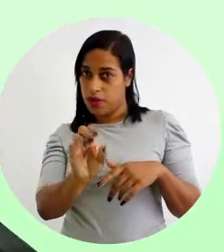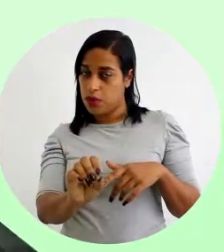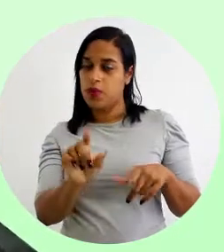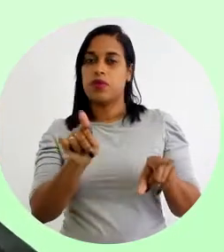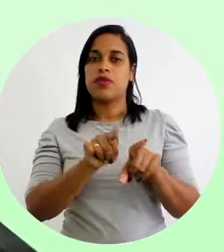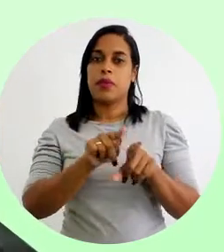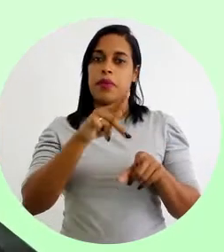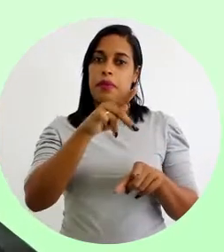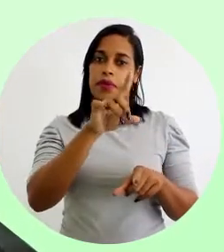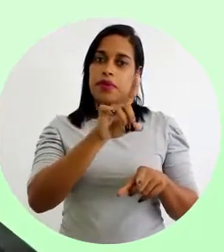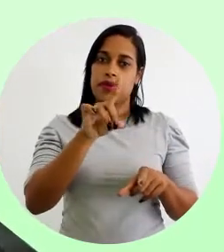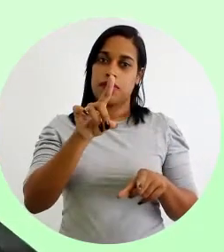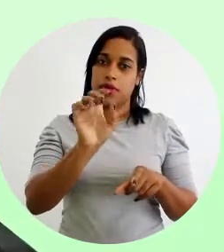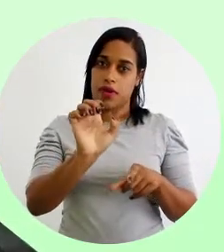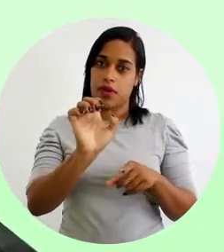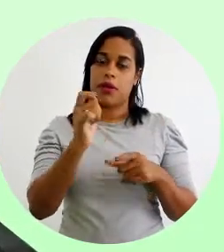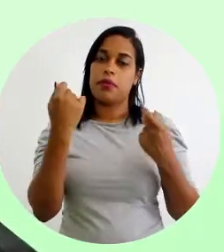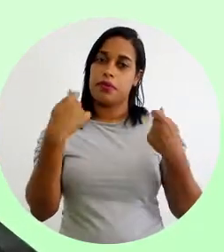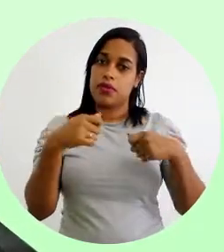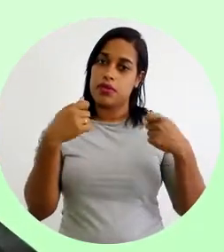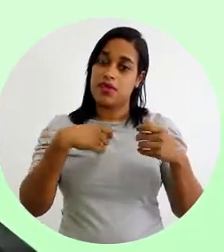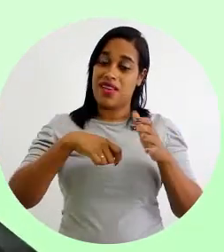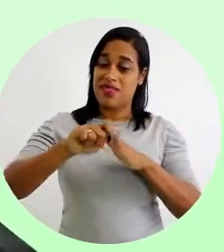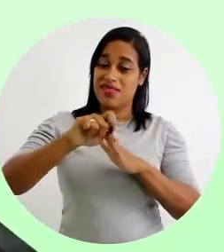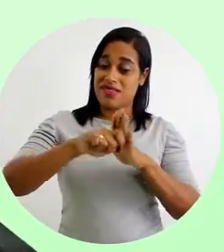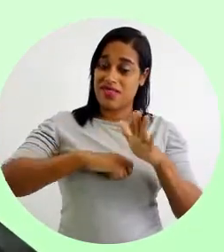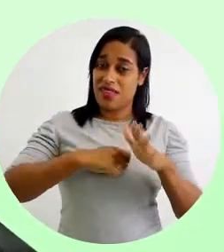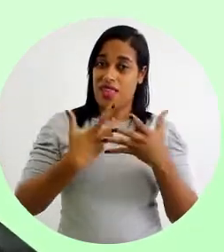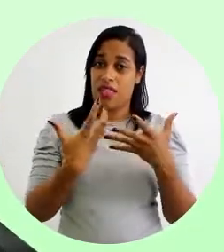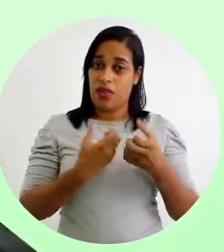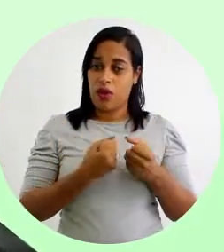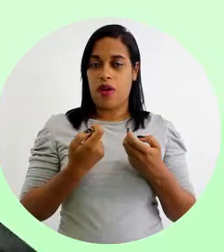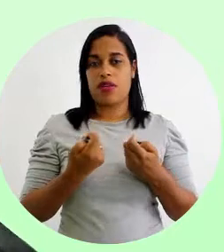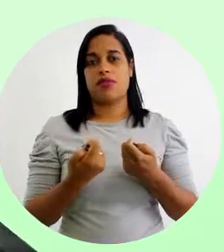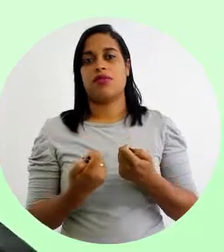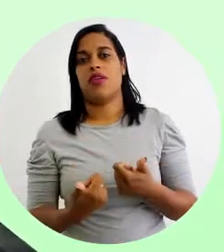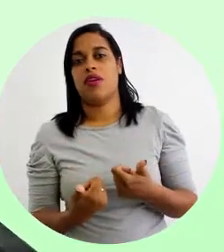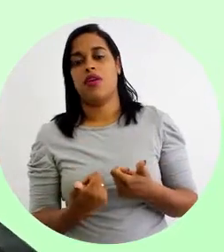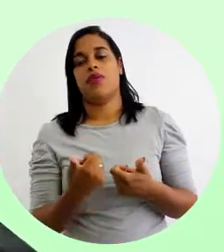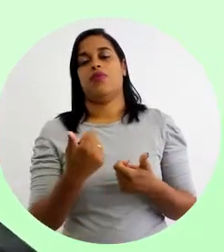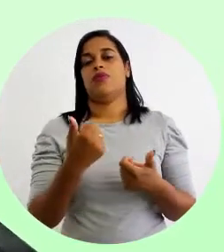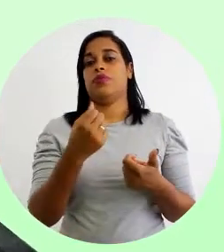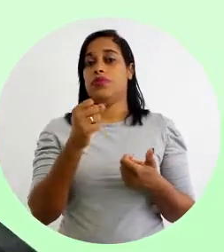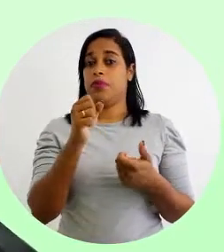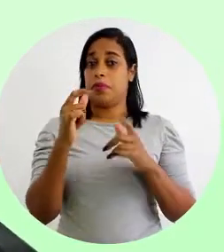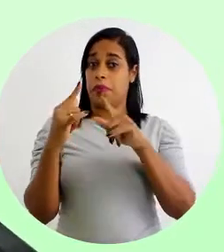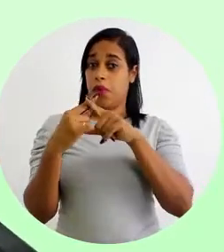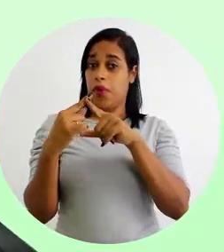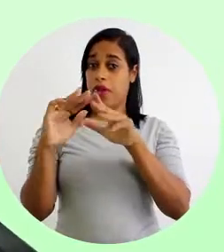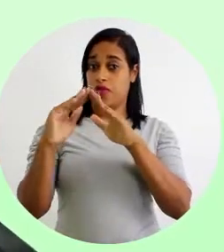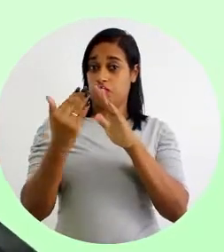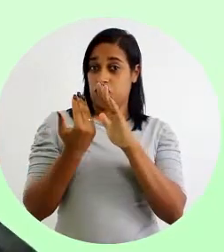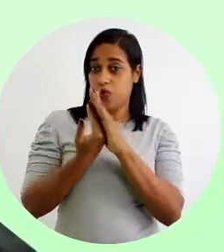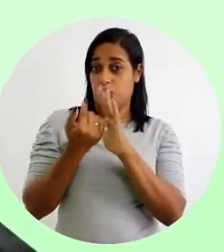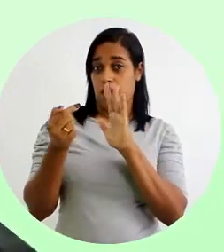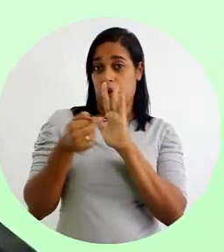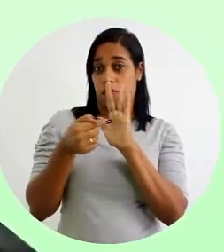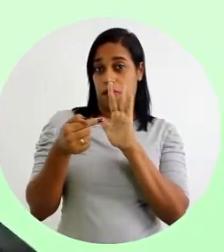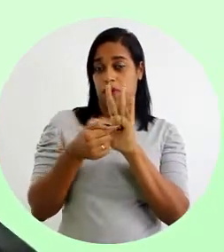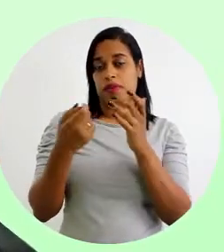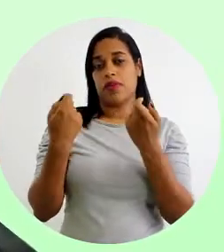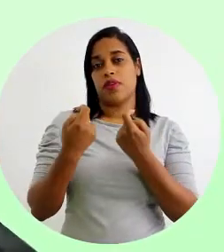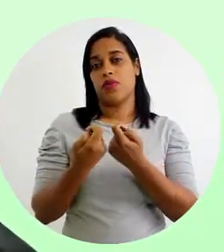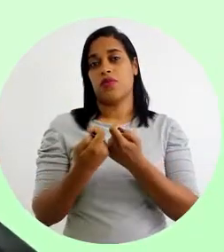preencher, no caso do recurso do PDDE, o termo de doação no qual a unidade